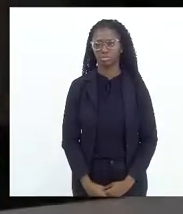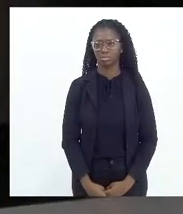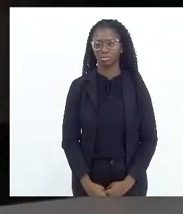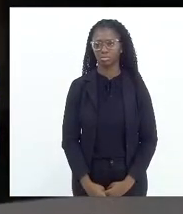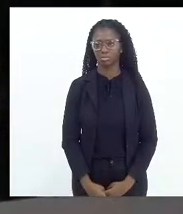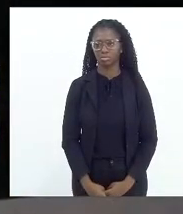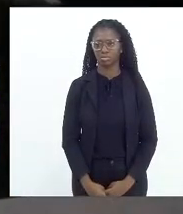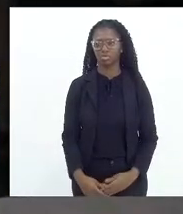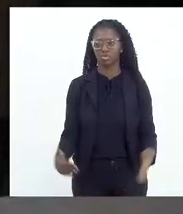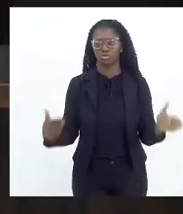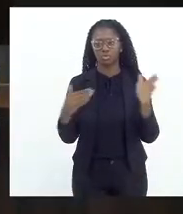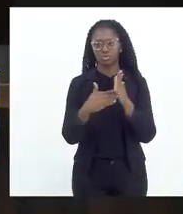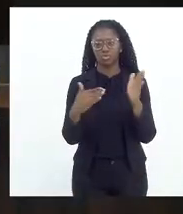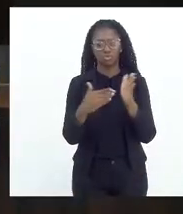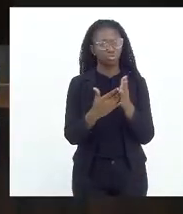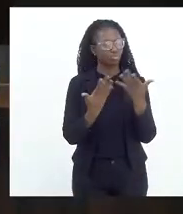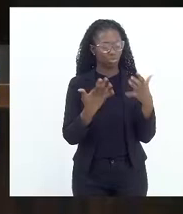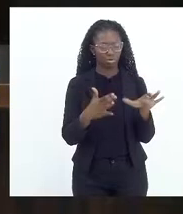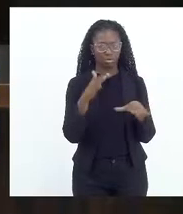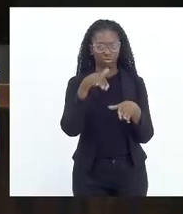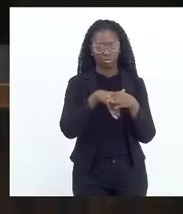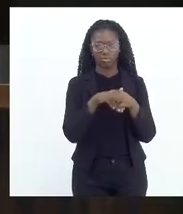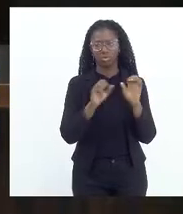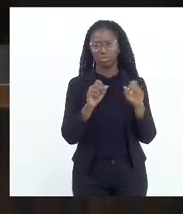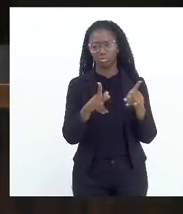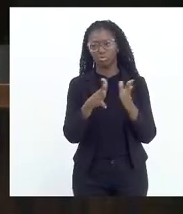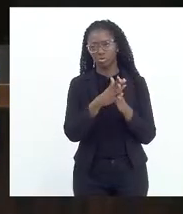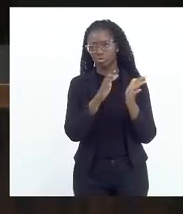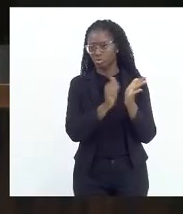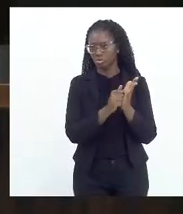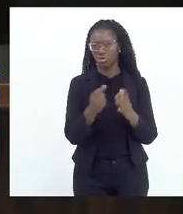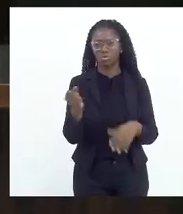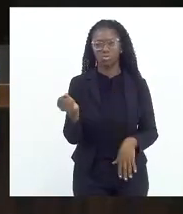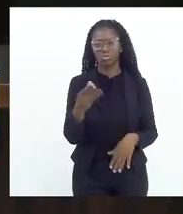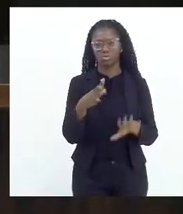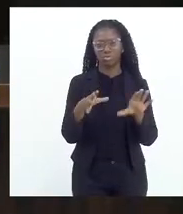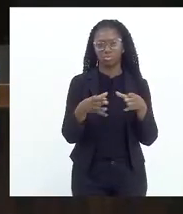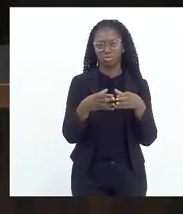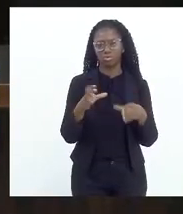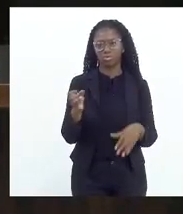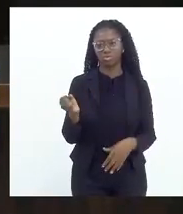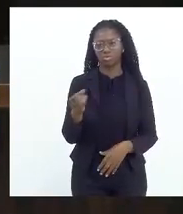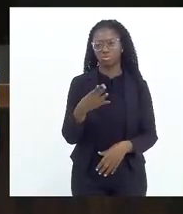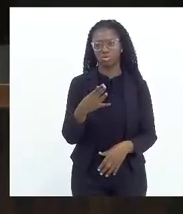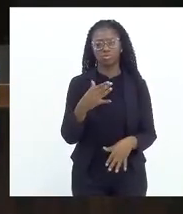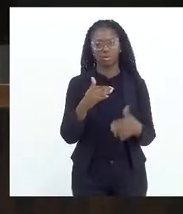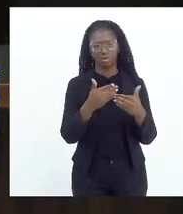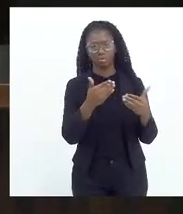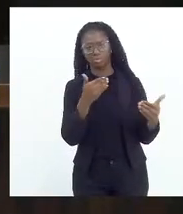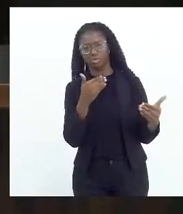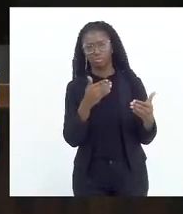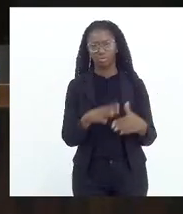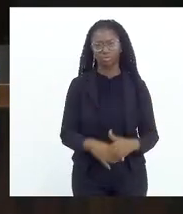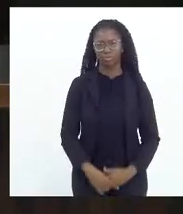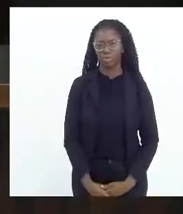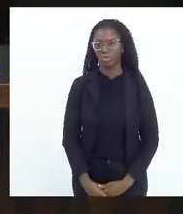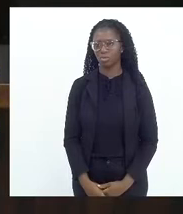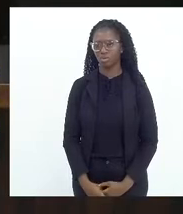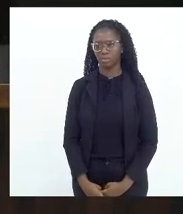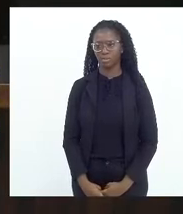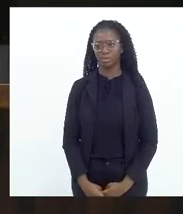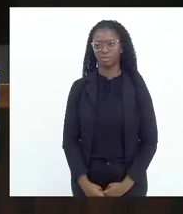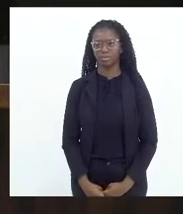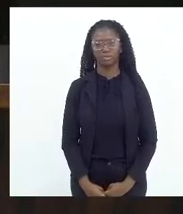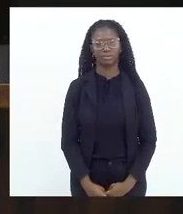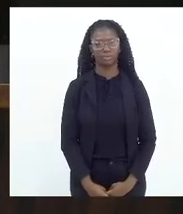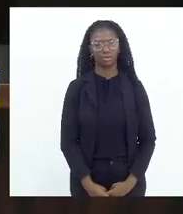Esse último abstenção. O último abstenção, tá. Então. Então, que se registre o voto do novo em abstenção no último projeto.